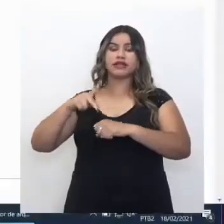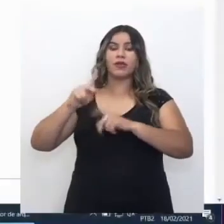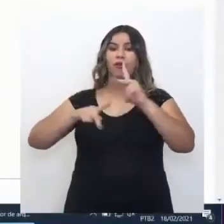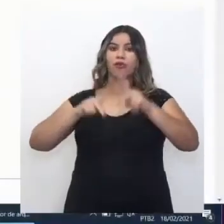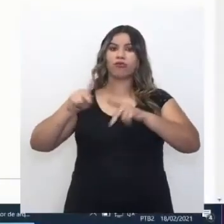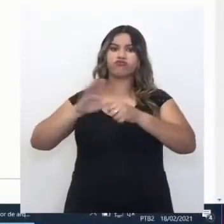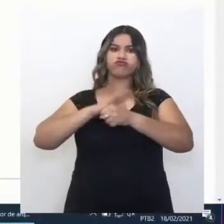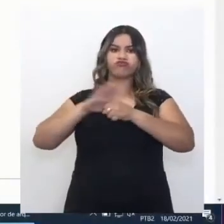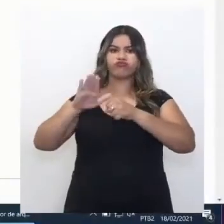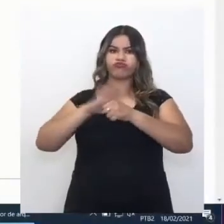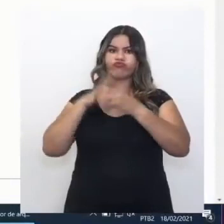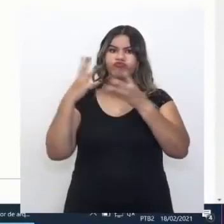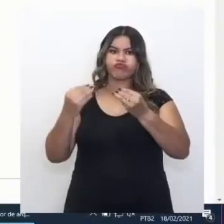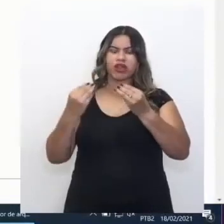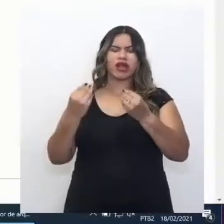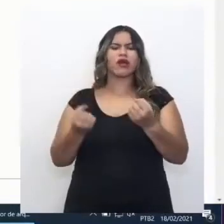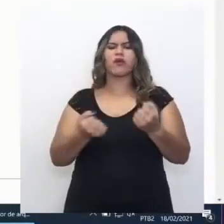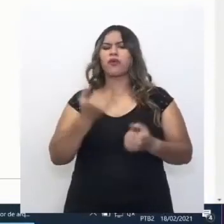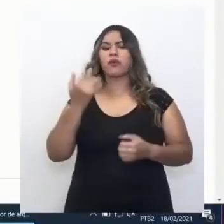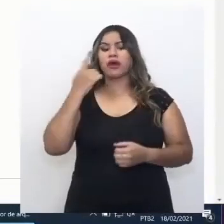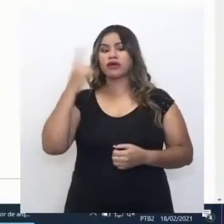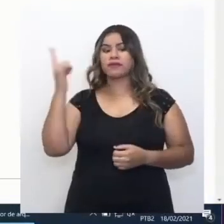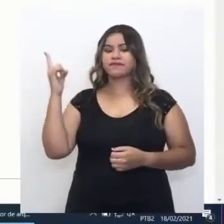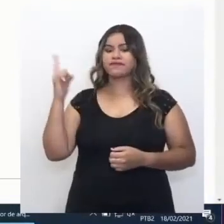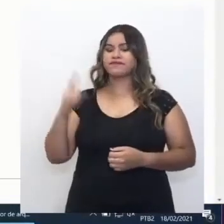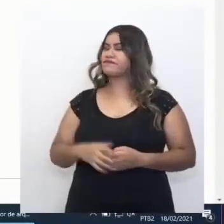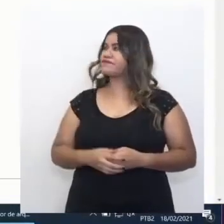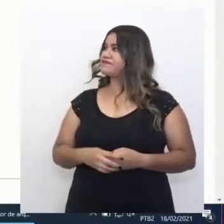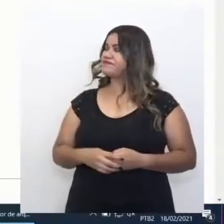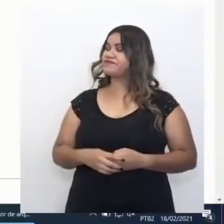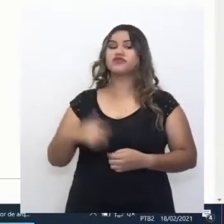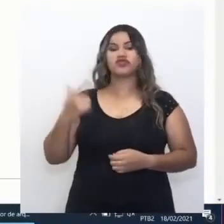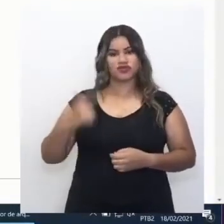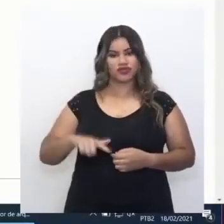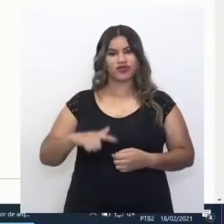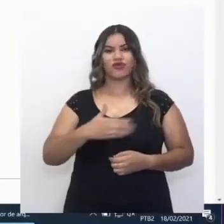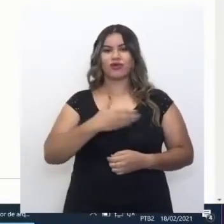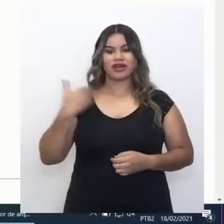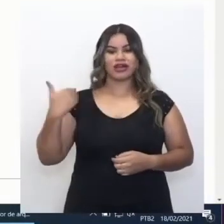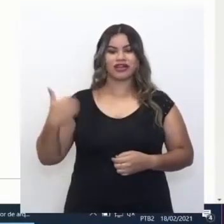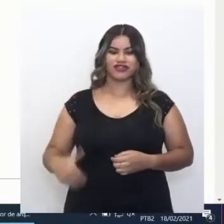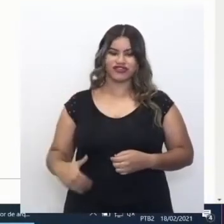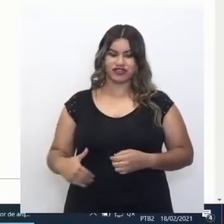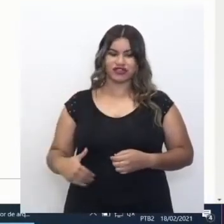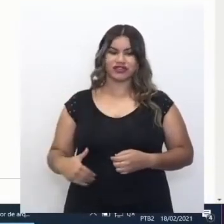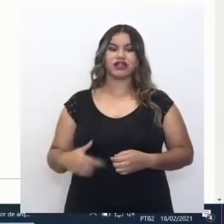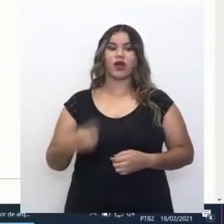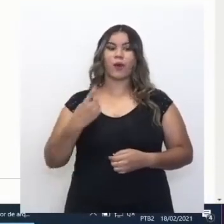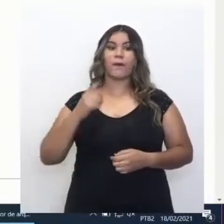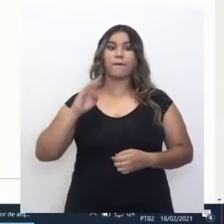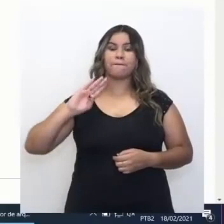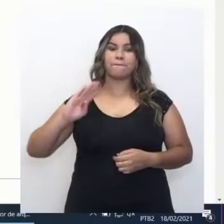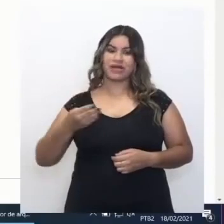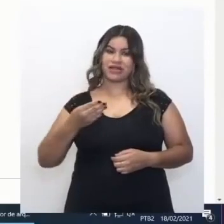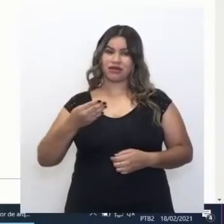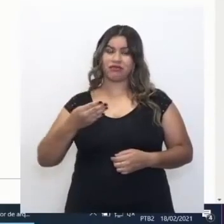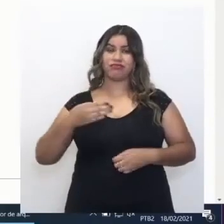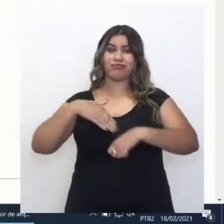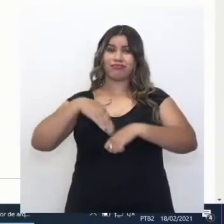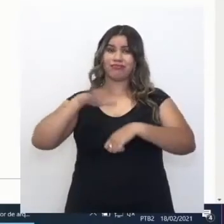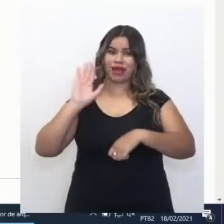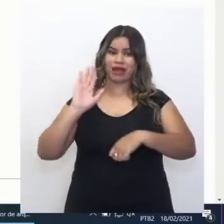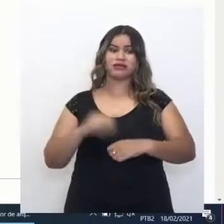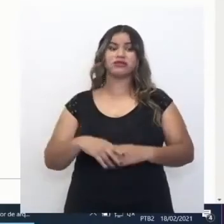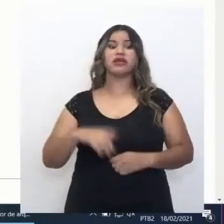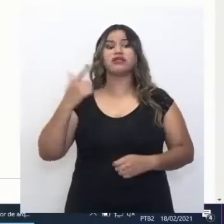planeta. Então vamos lá. Tá? Então no mesmo site nós estamos vendo lá a China, que está lá com mais de 1 bilhão e 440 milhões de pessoas. Aí